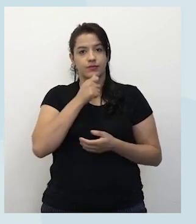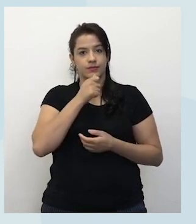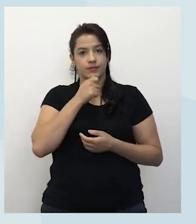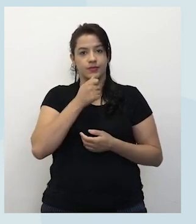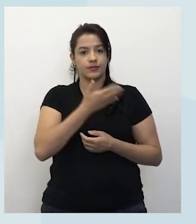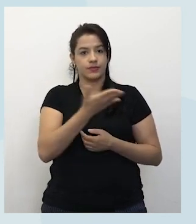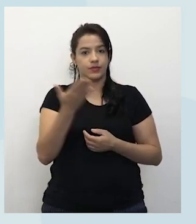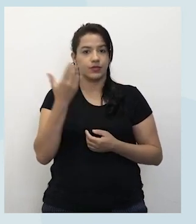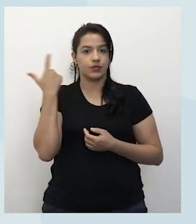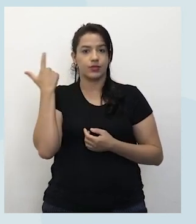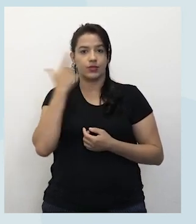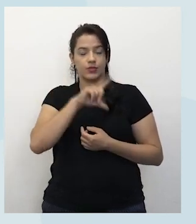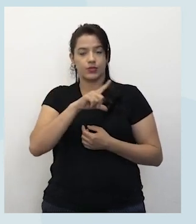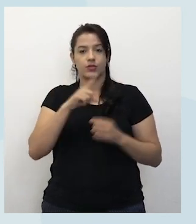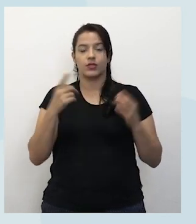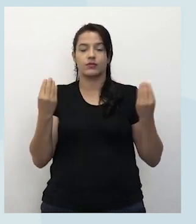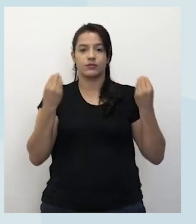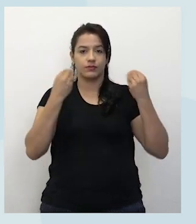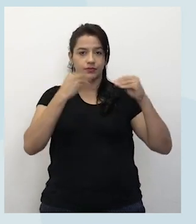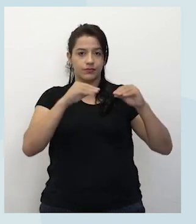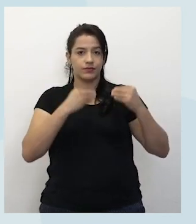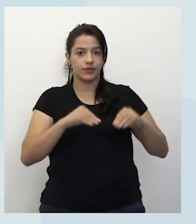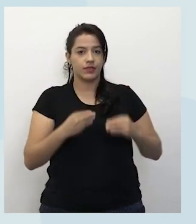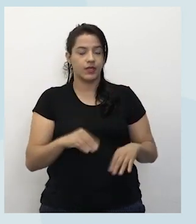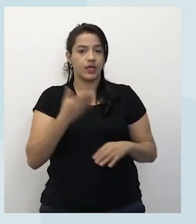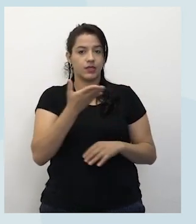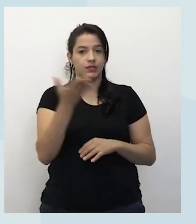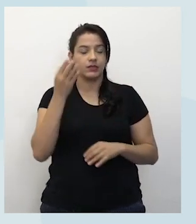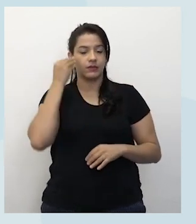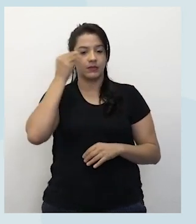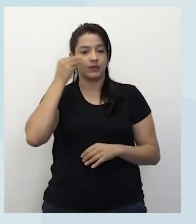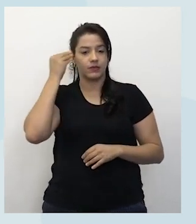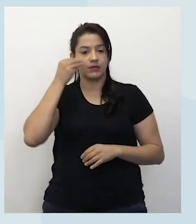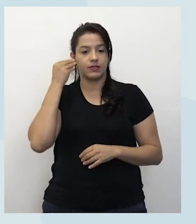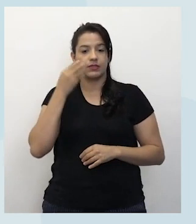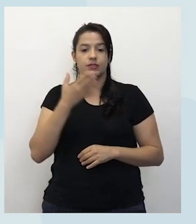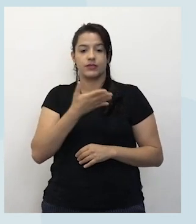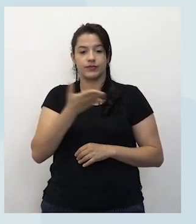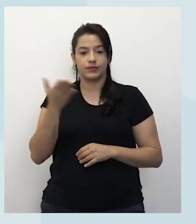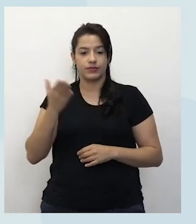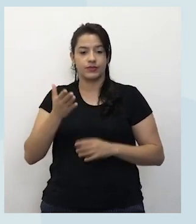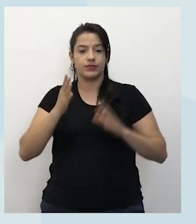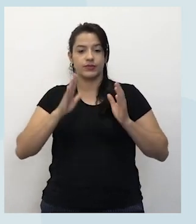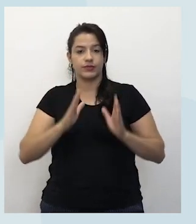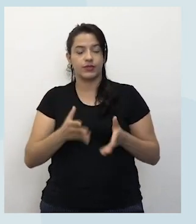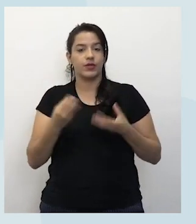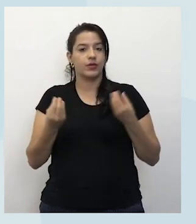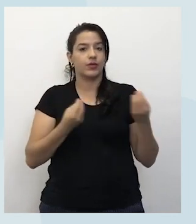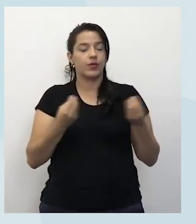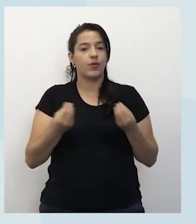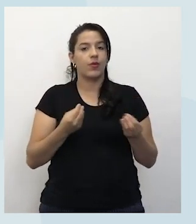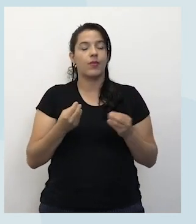para ver se vocês conseguem aí, pela experiência de vocês, porque vocês já viram nas aulas anteriores, ver